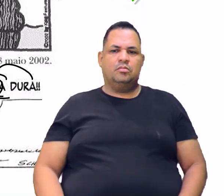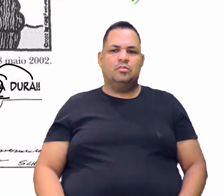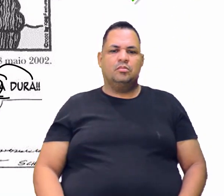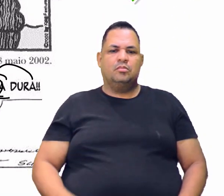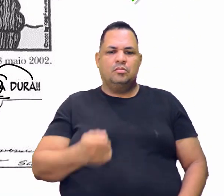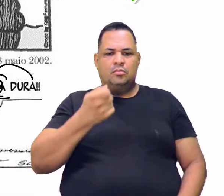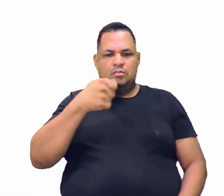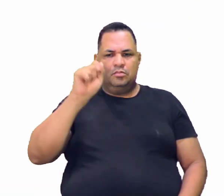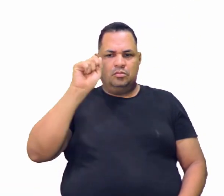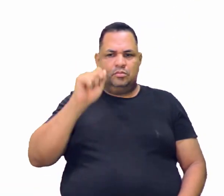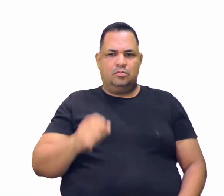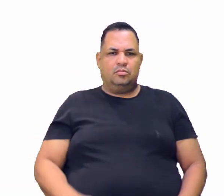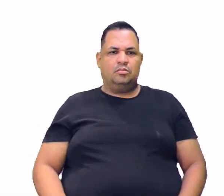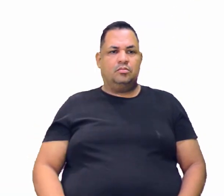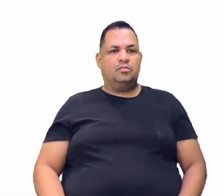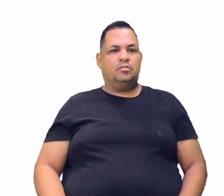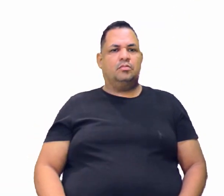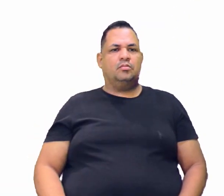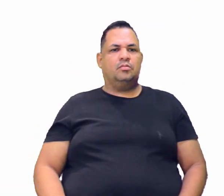tome nota.